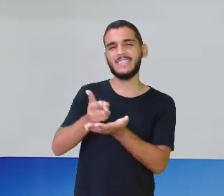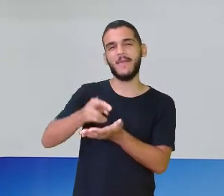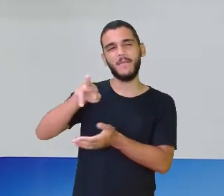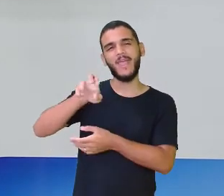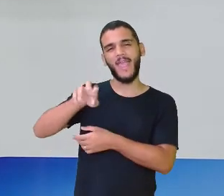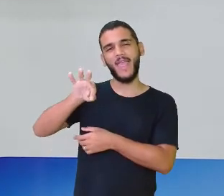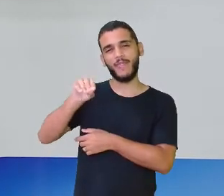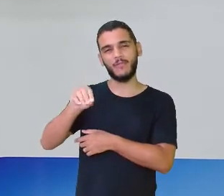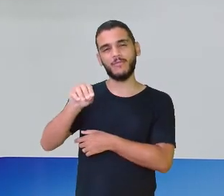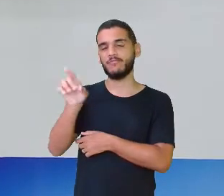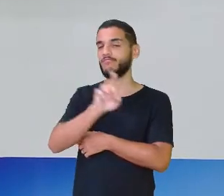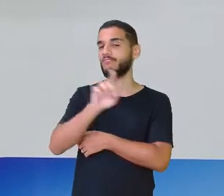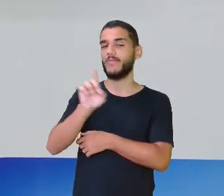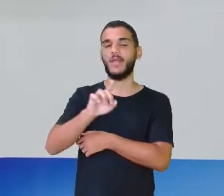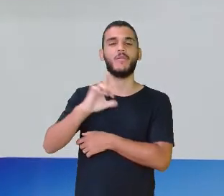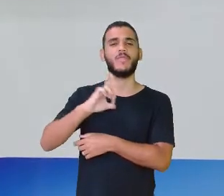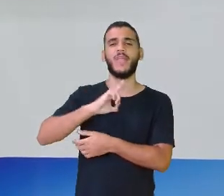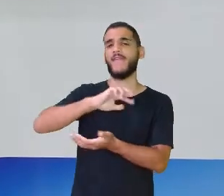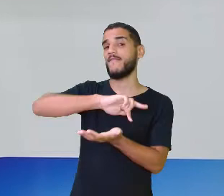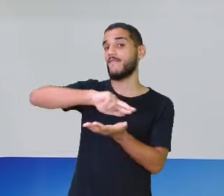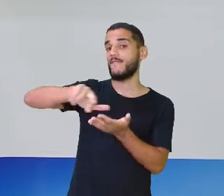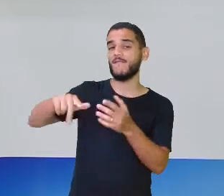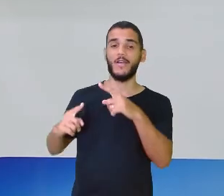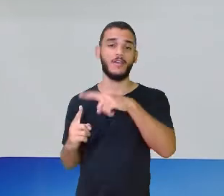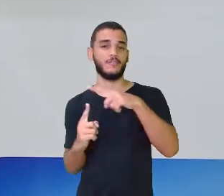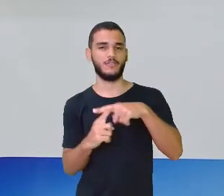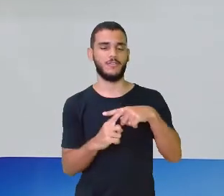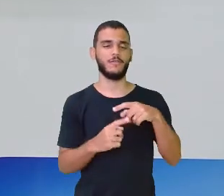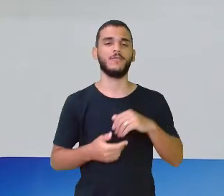ângulos agudos, o obtuso, por exemplo.